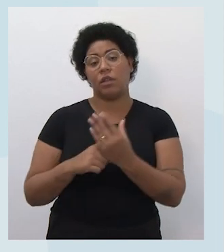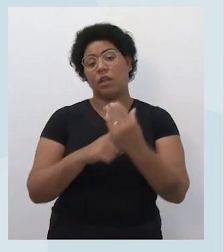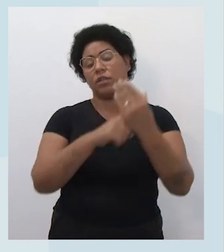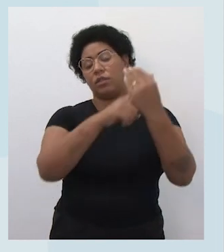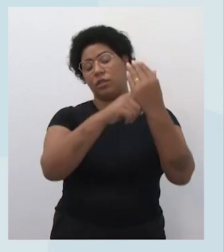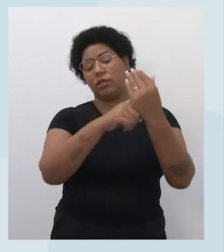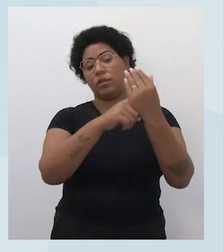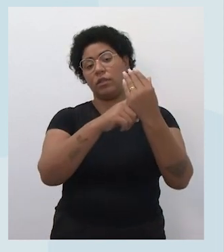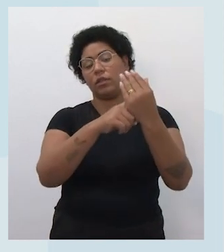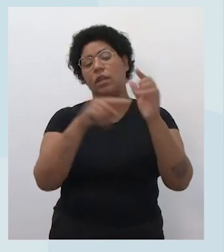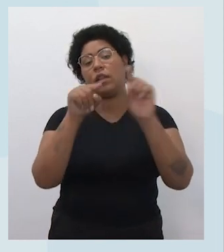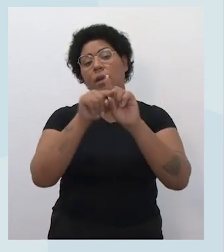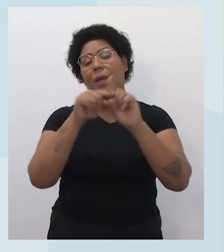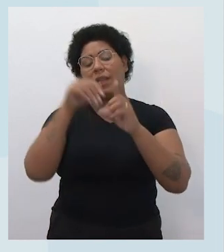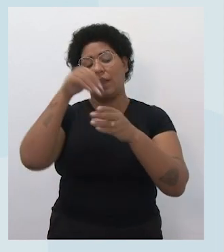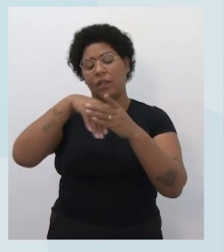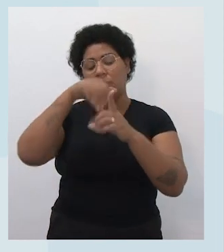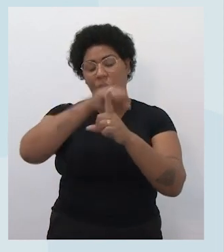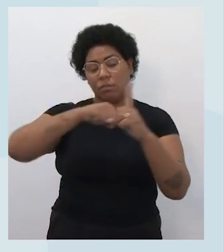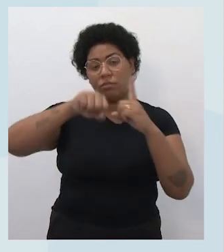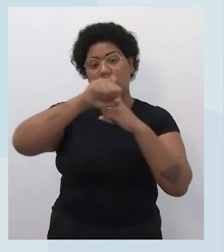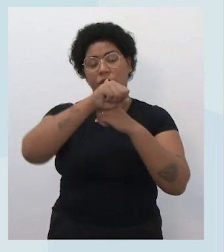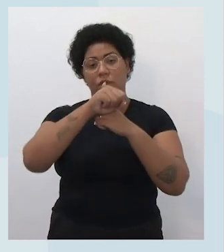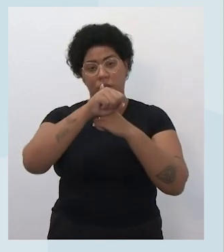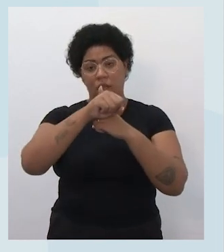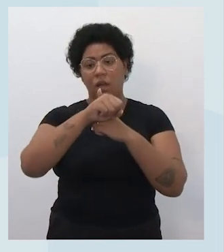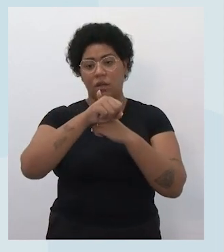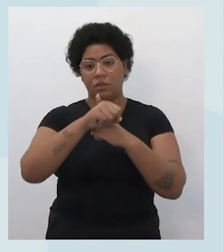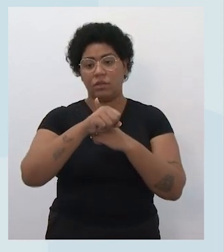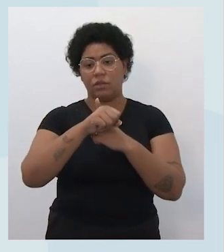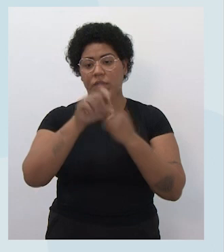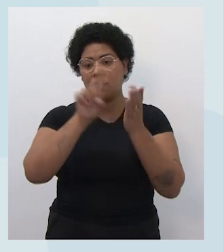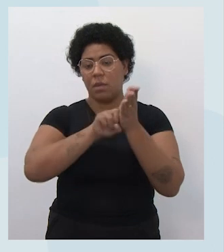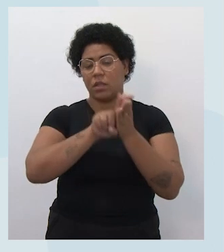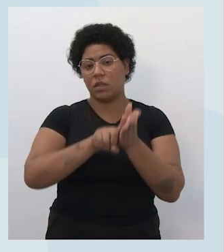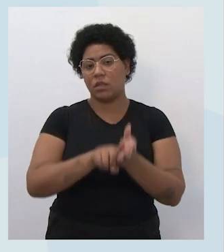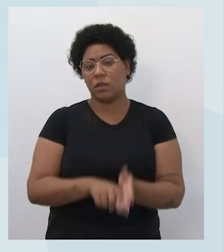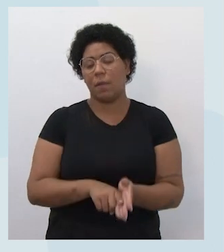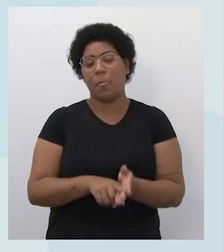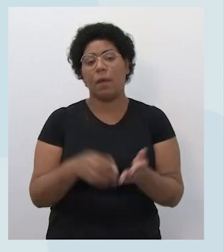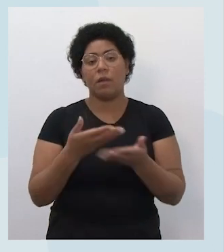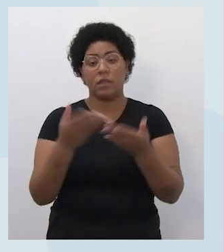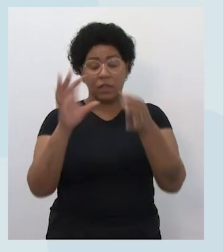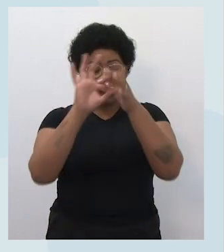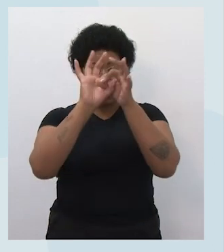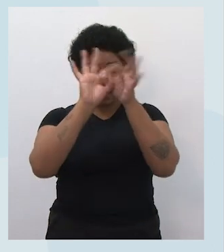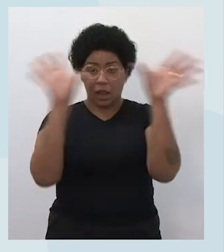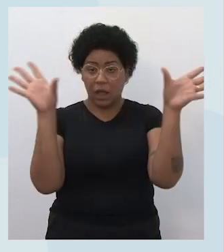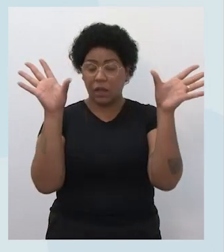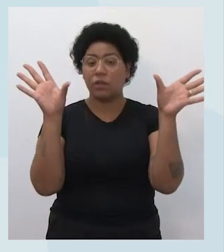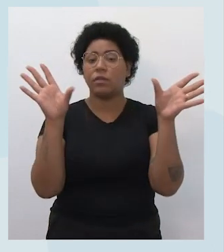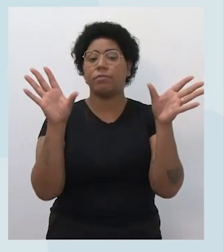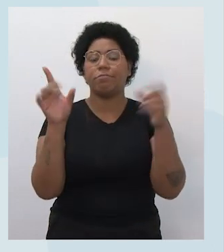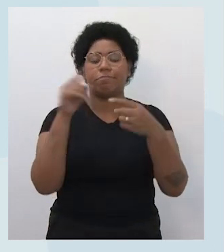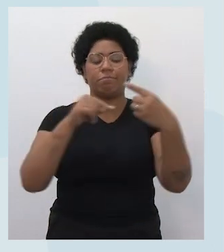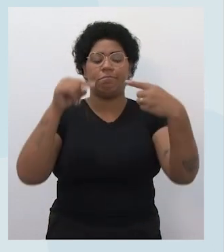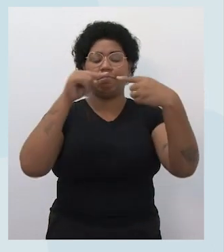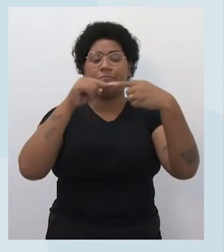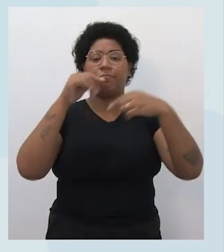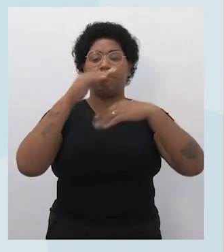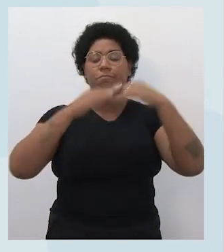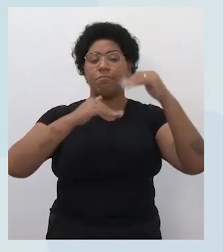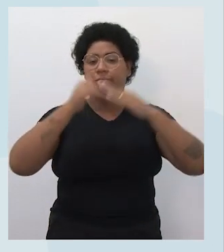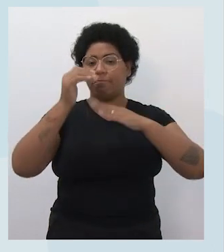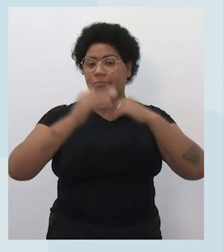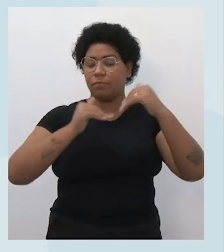popular. Então, isso estará no material de uma forma muito clara, sempre apresentando objetivos e a prática onde esses